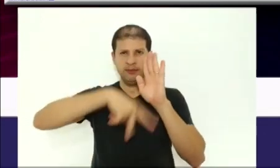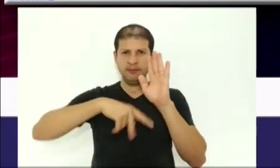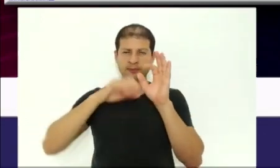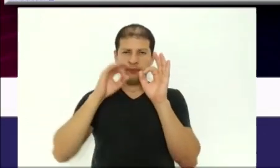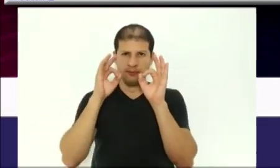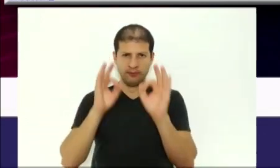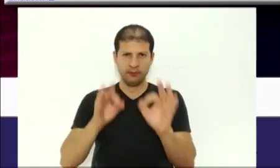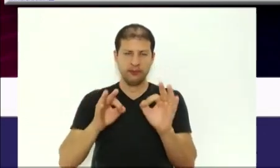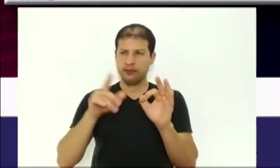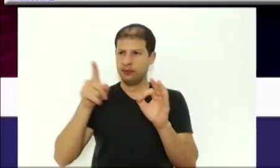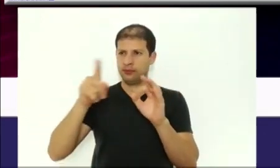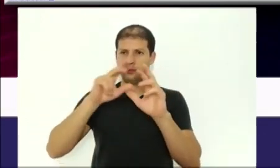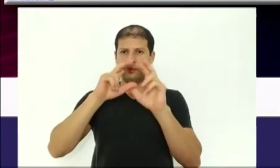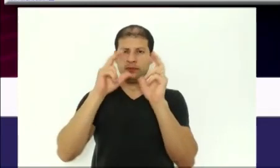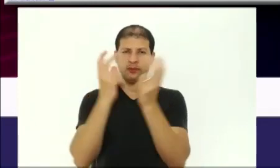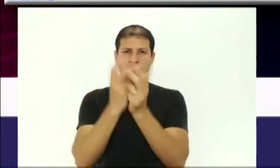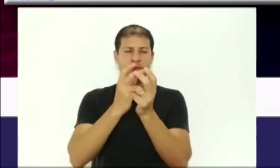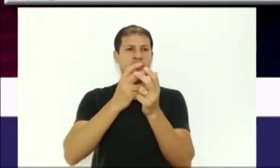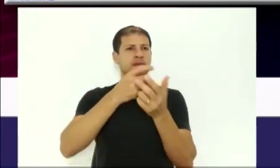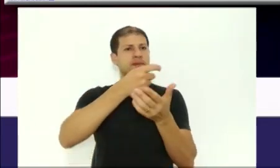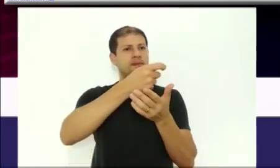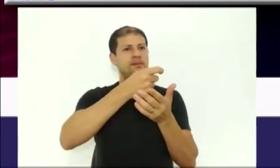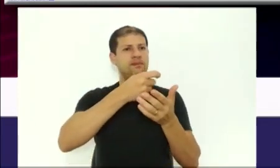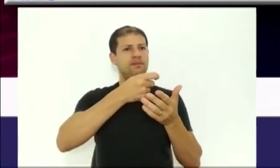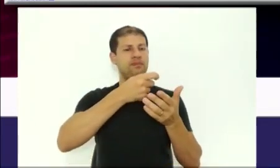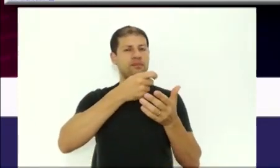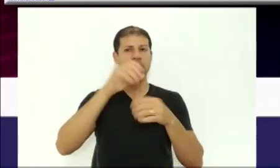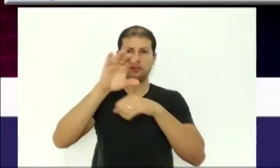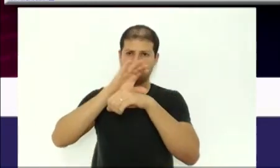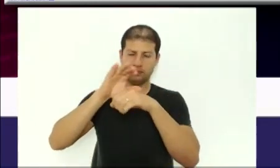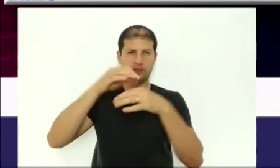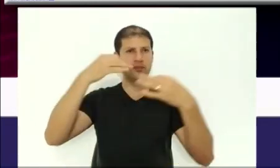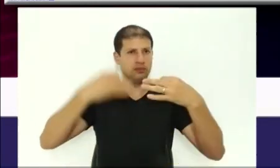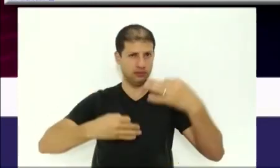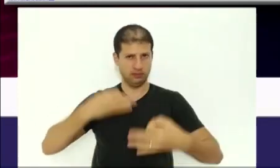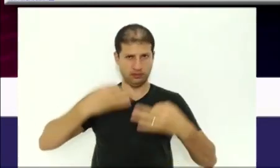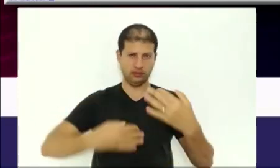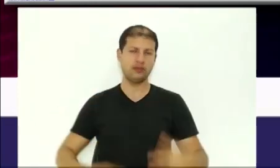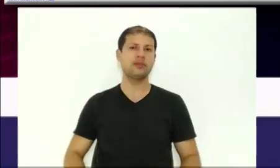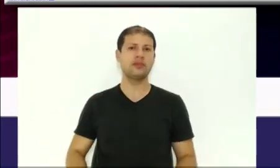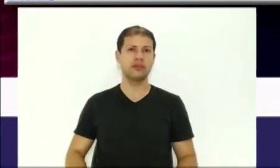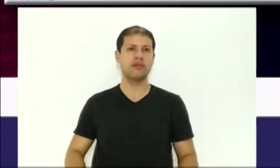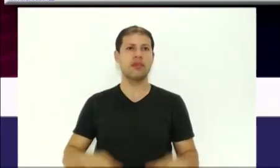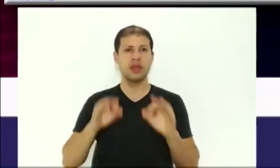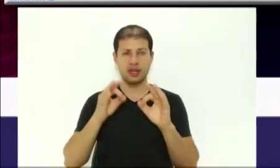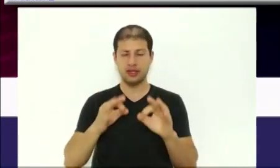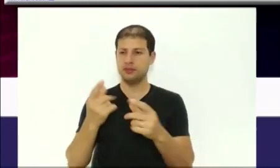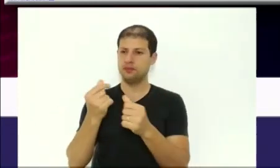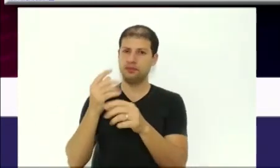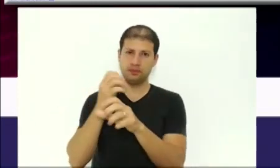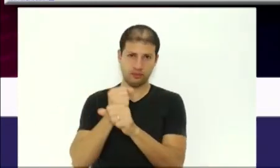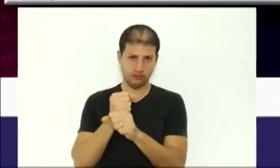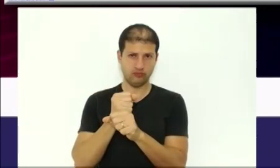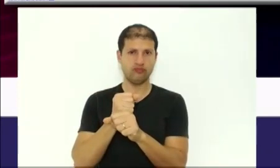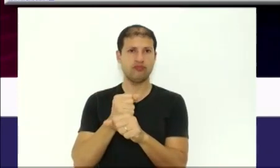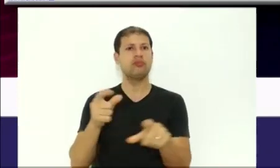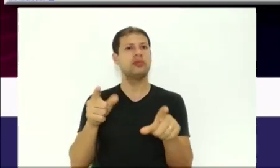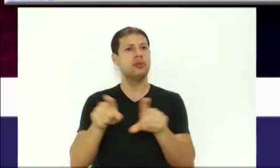na Comissão de Constituição e Justiça, com certeza de Orçamentos e Finança,